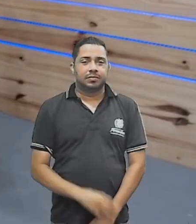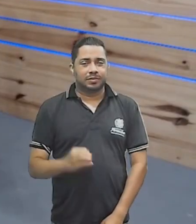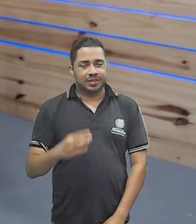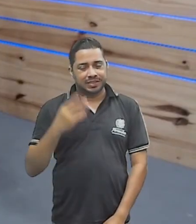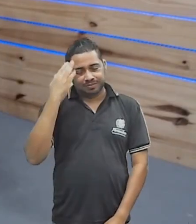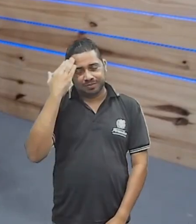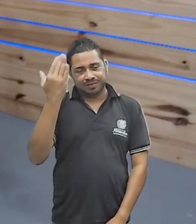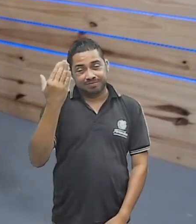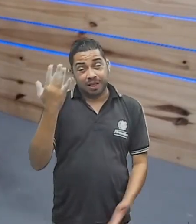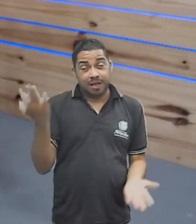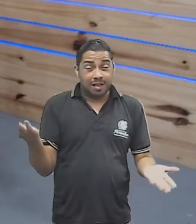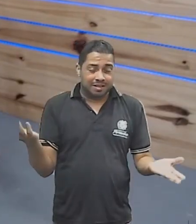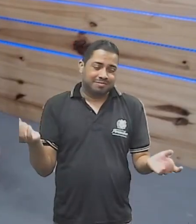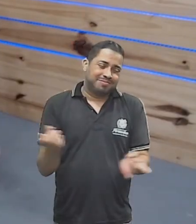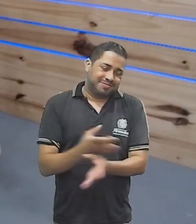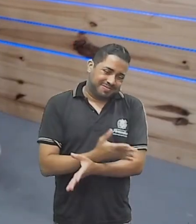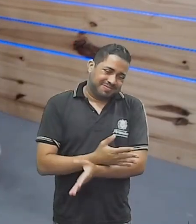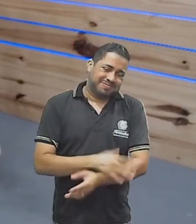Encerrou.